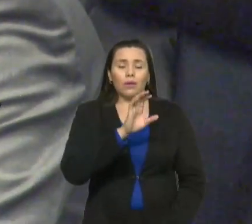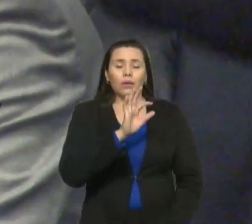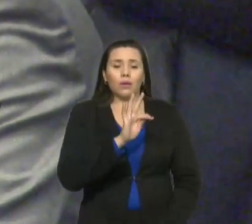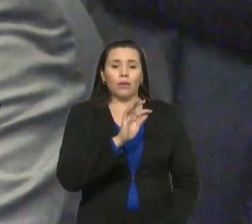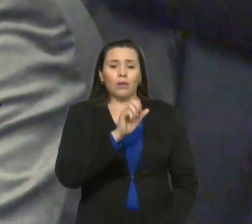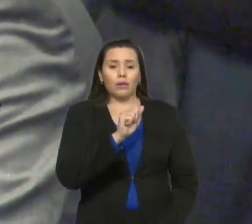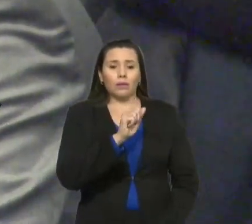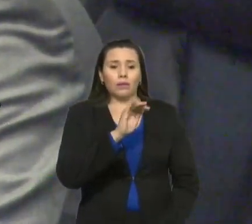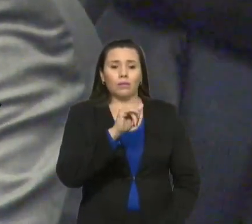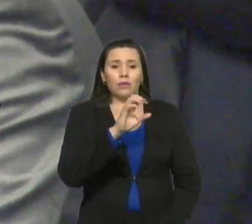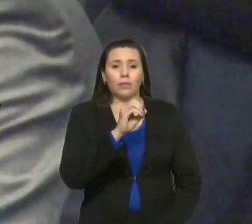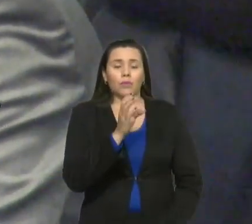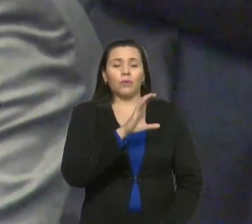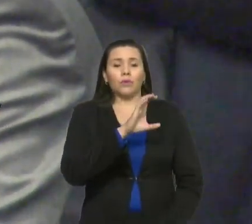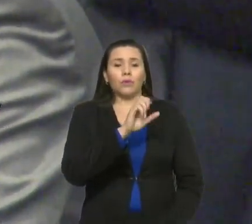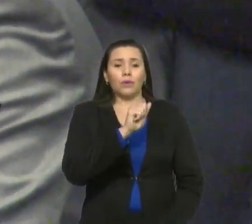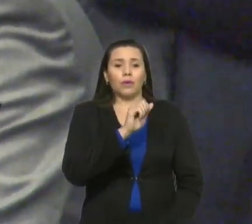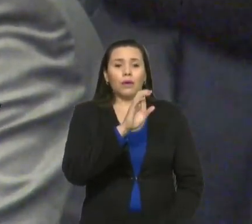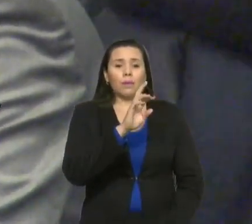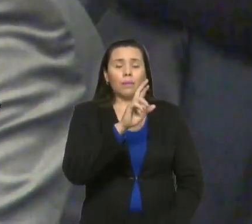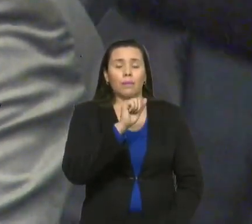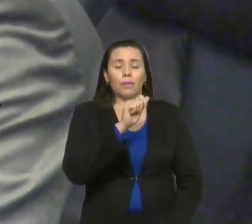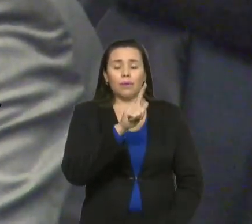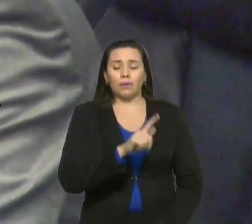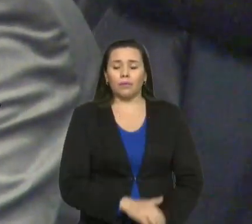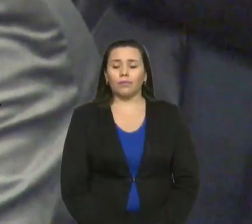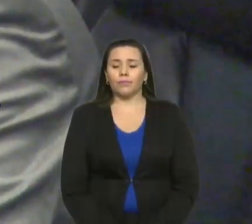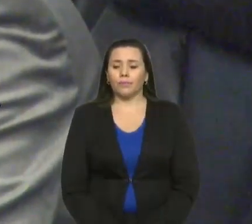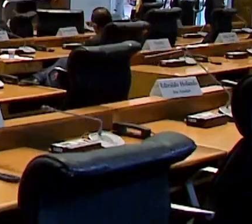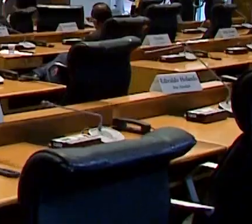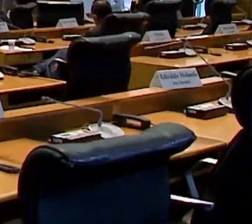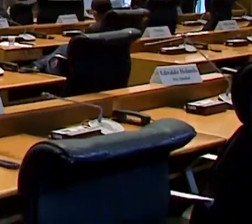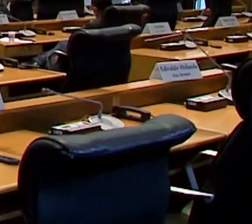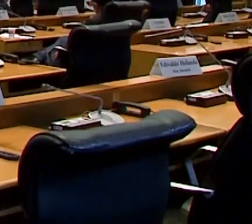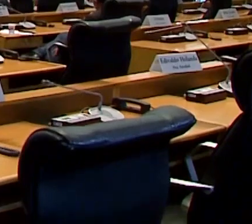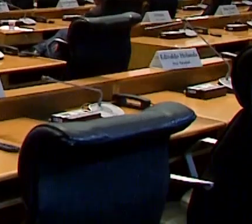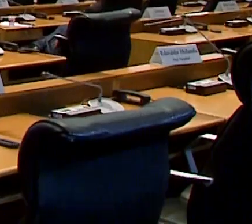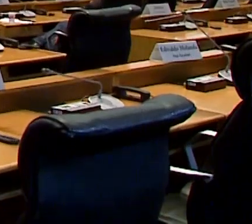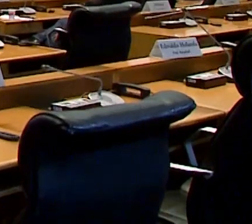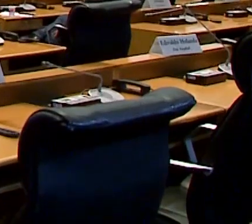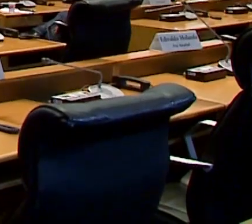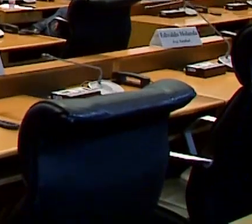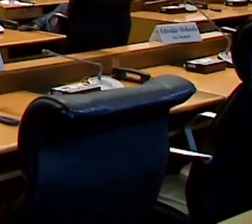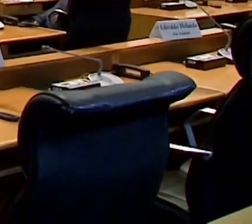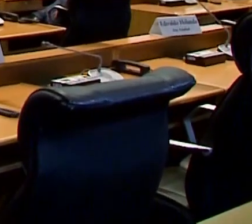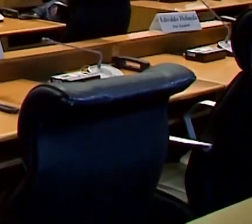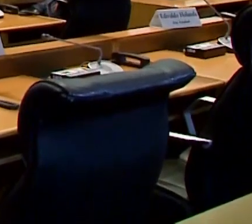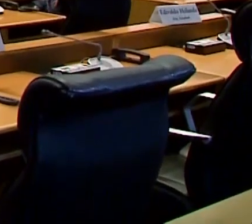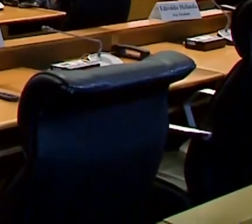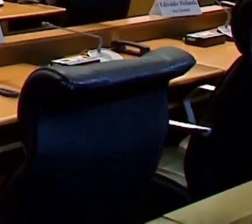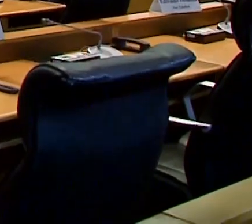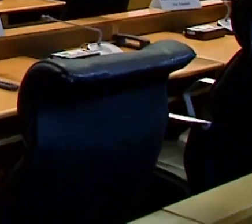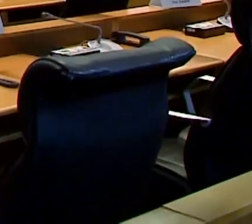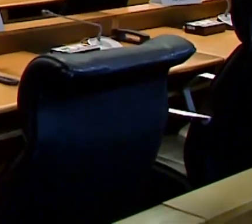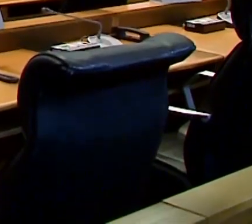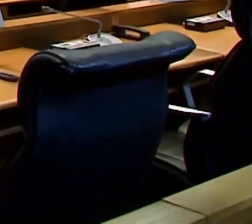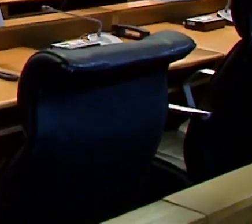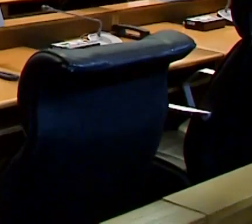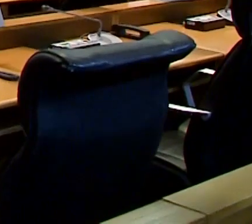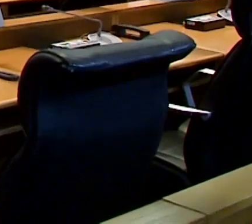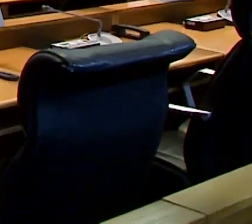o editor de imagem Ângelo Morais e o cinegrafista Fábio Lima o presidente da Assembleia Legislativa deputado